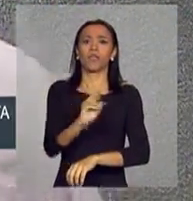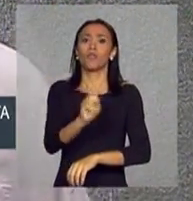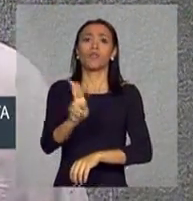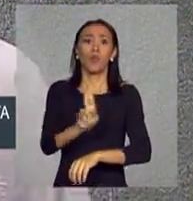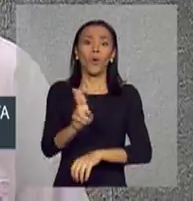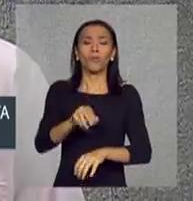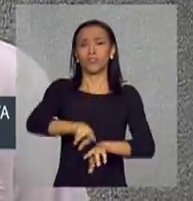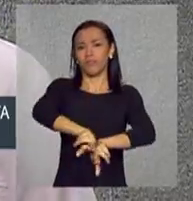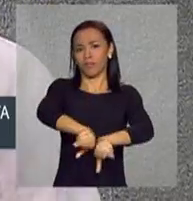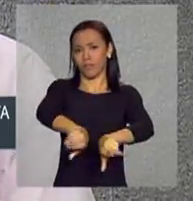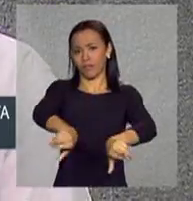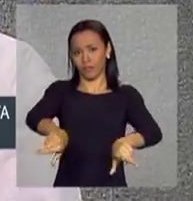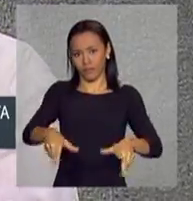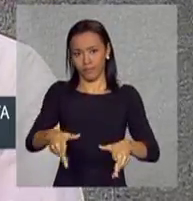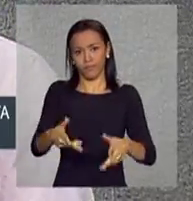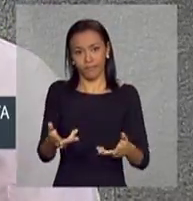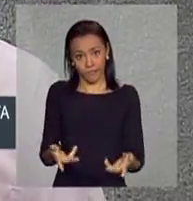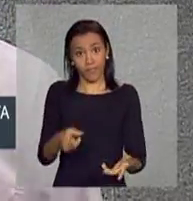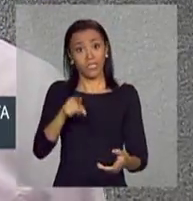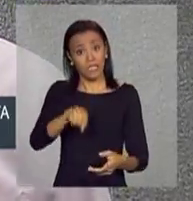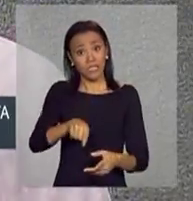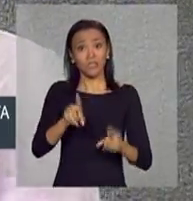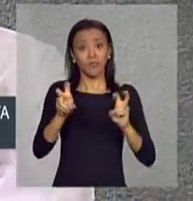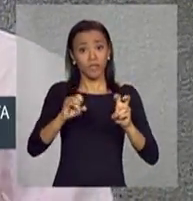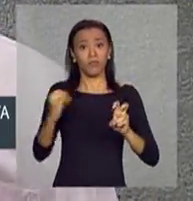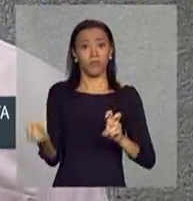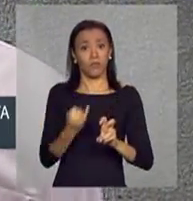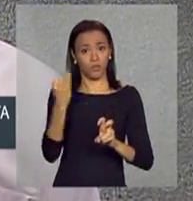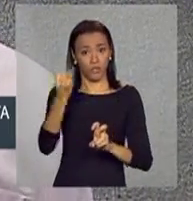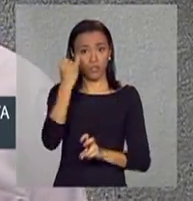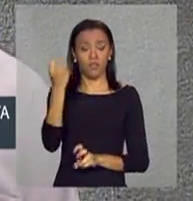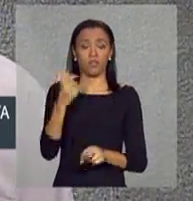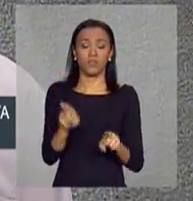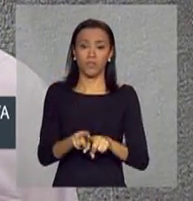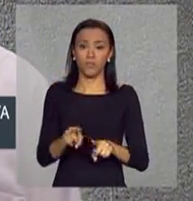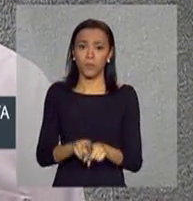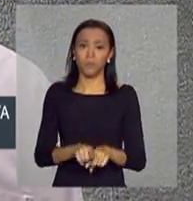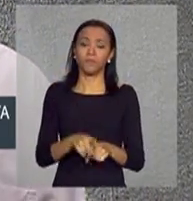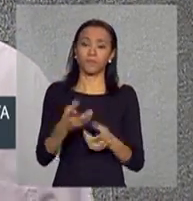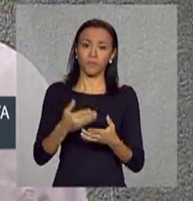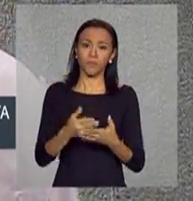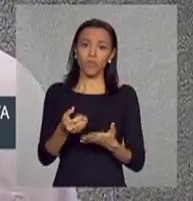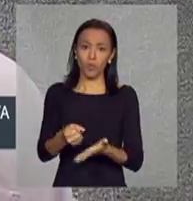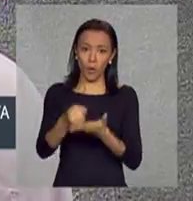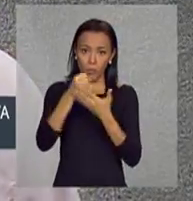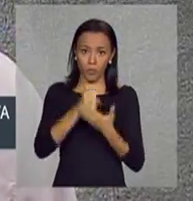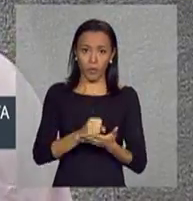na sociedade. É outra questão que me parece fundamental, e daí cabe também a participação do Legislativo, é a